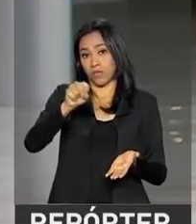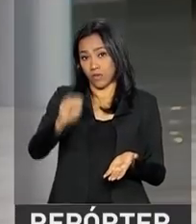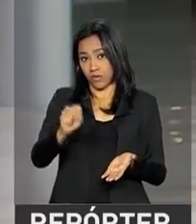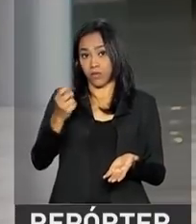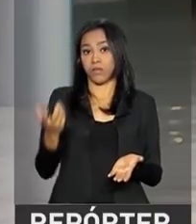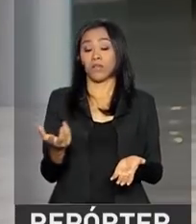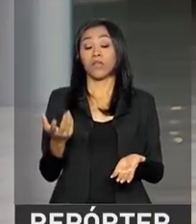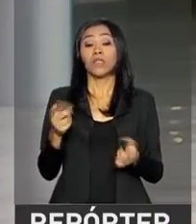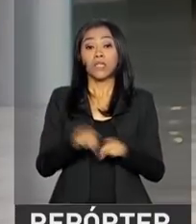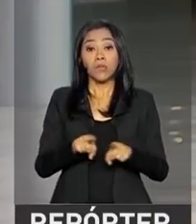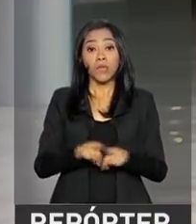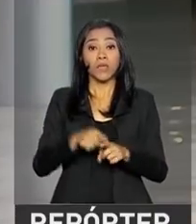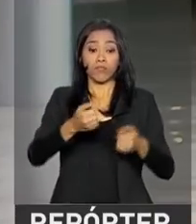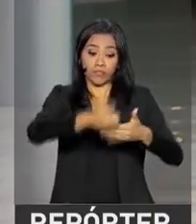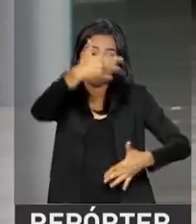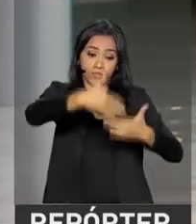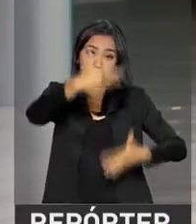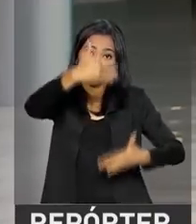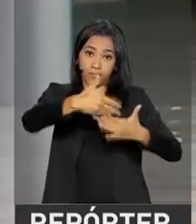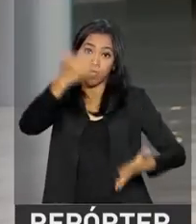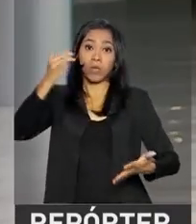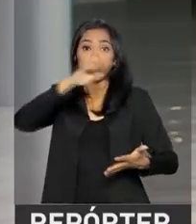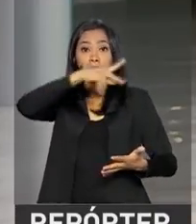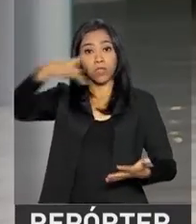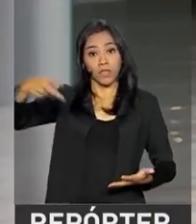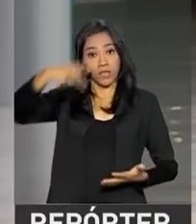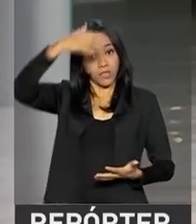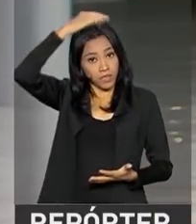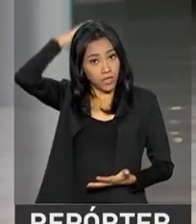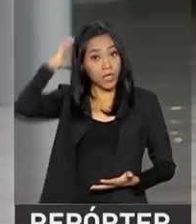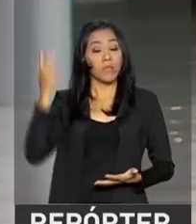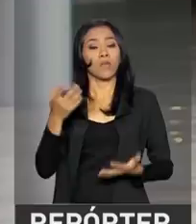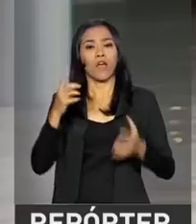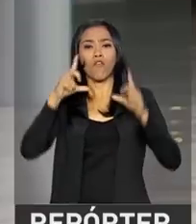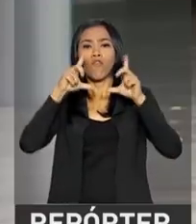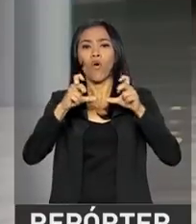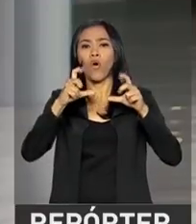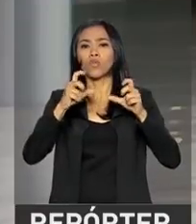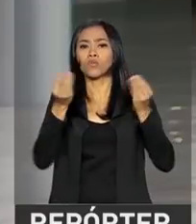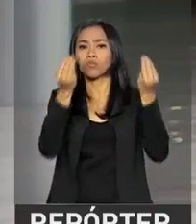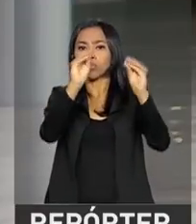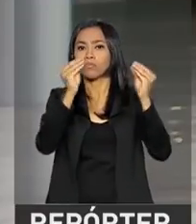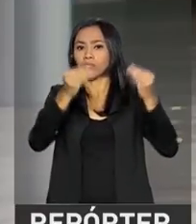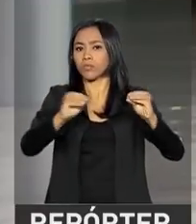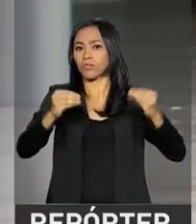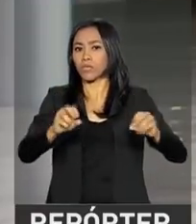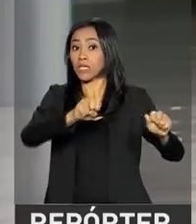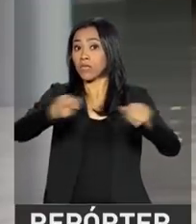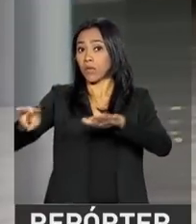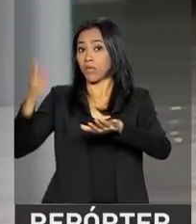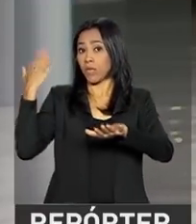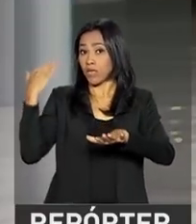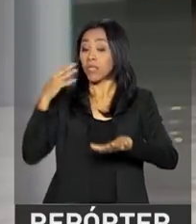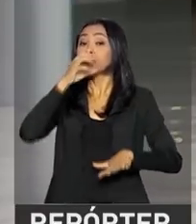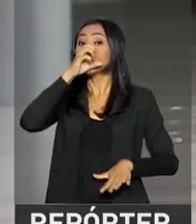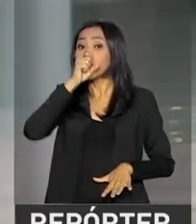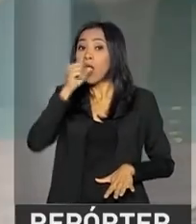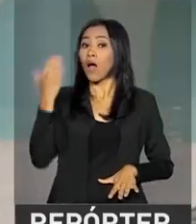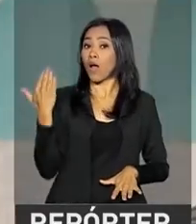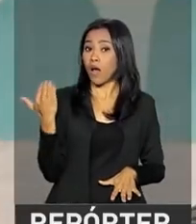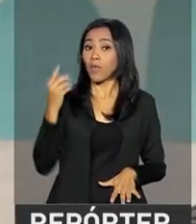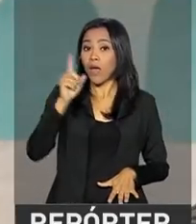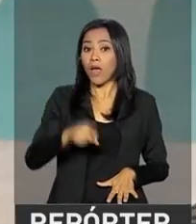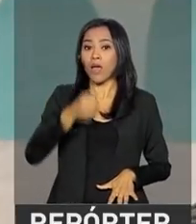michel temer divulgou as fotos das entrevistas concedidas na semana passada e no sábado foi a vez de conversar com o apresentador